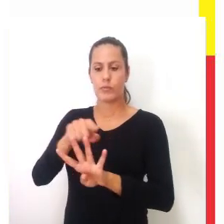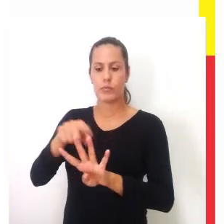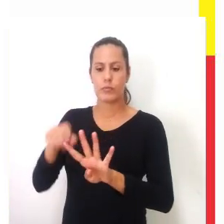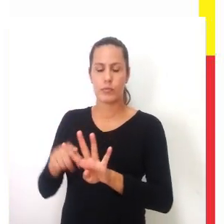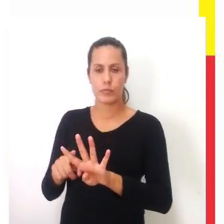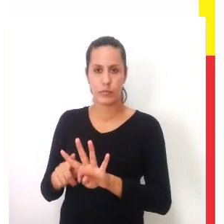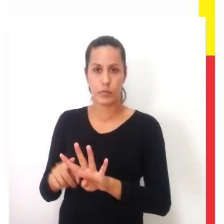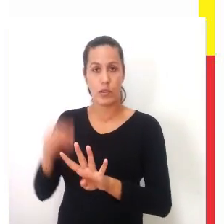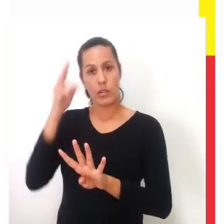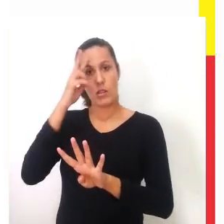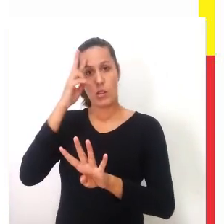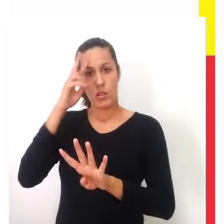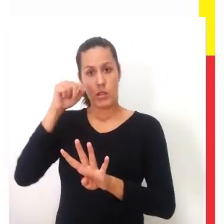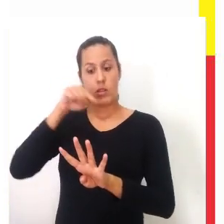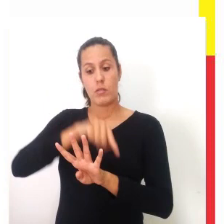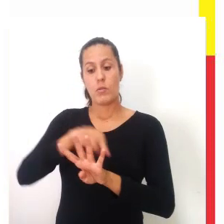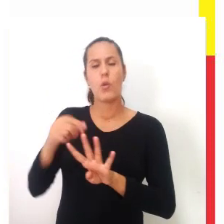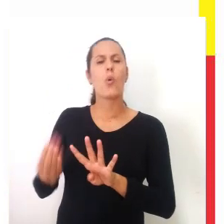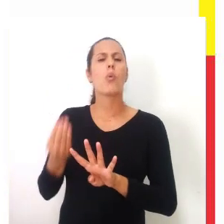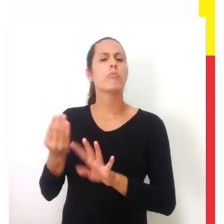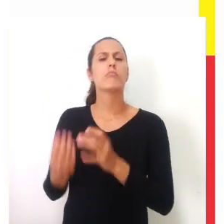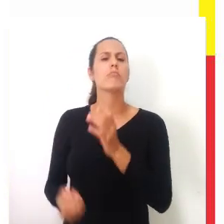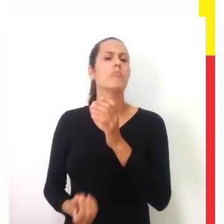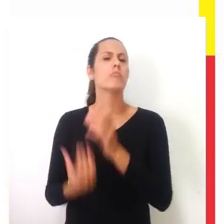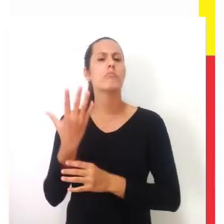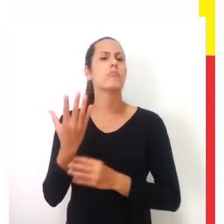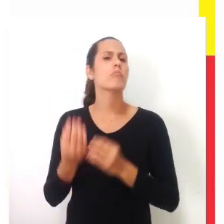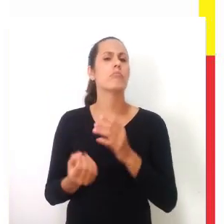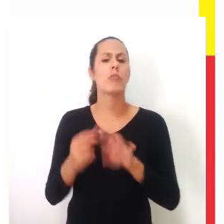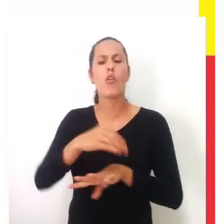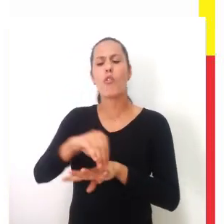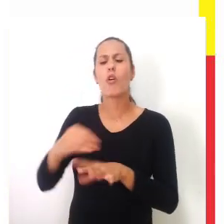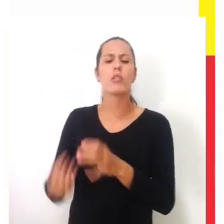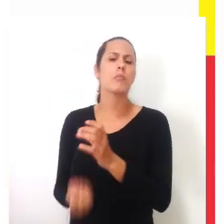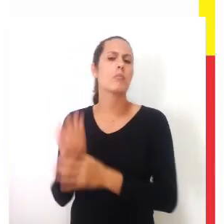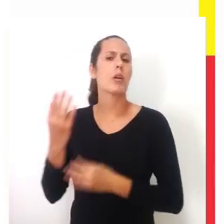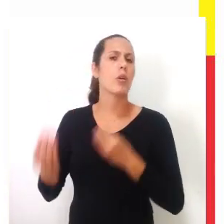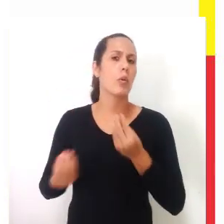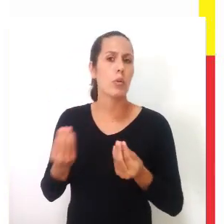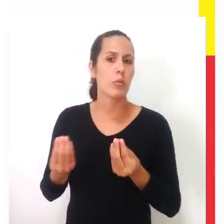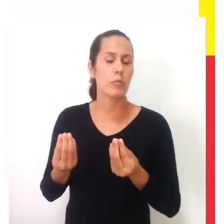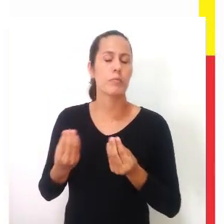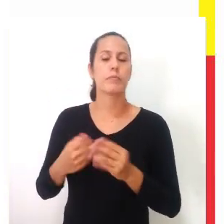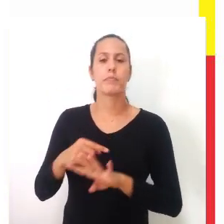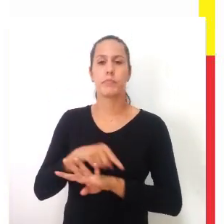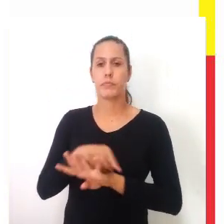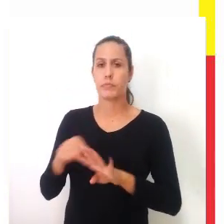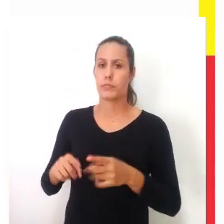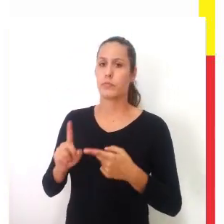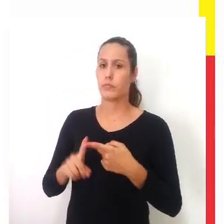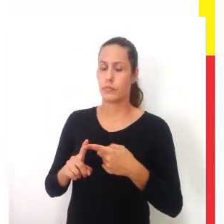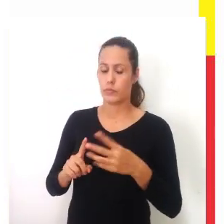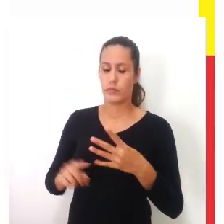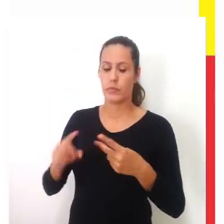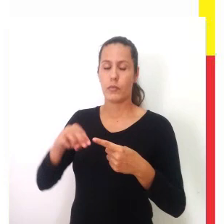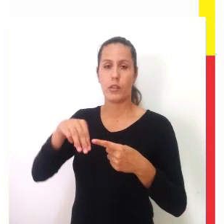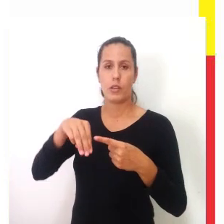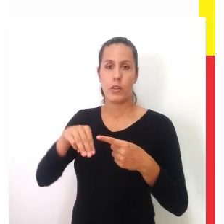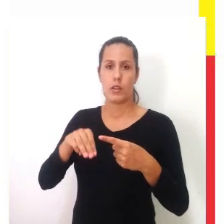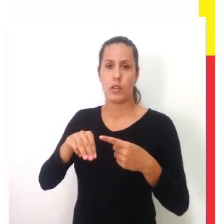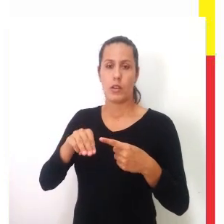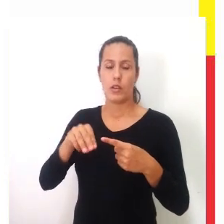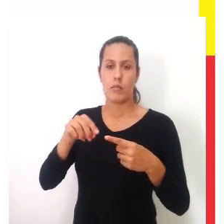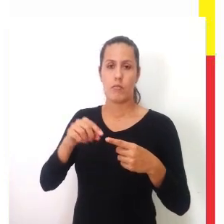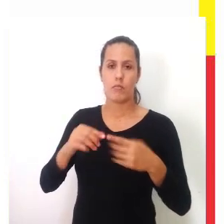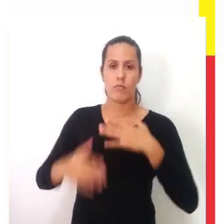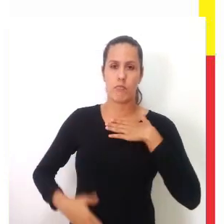aí a gente viu como se dá a fossilização, como se formam os fósseis, através da